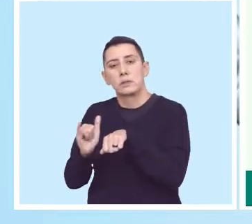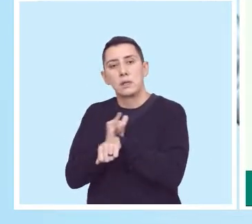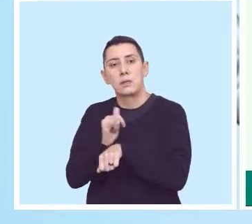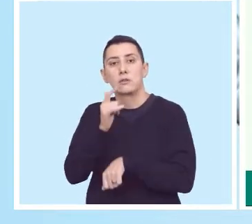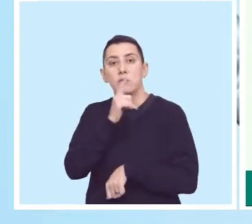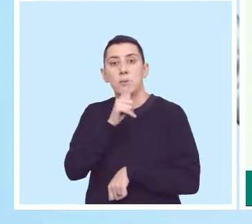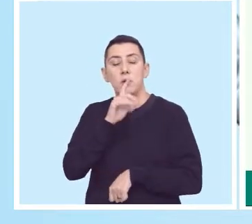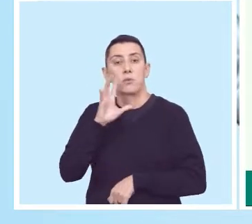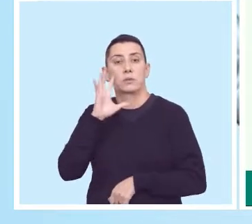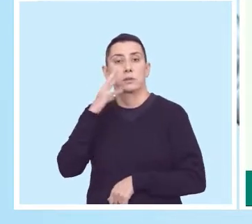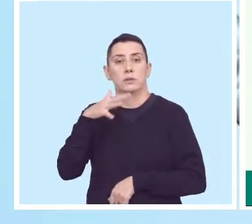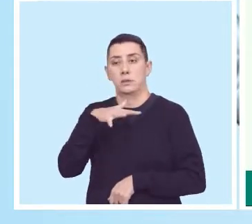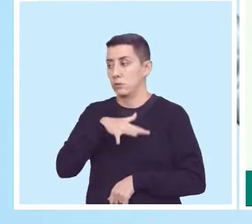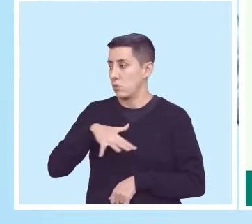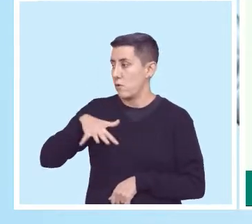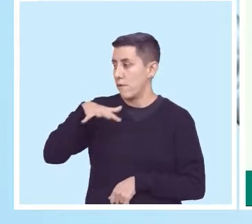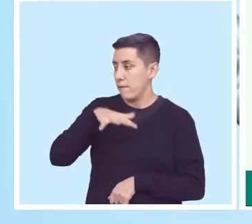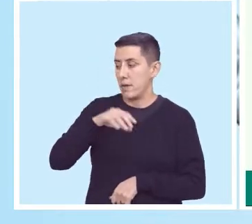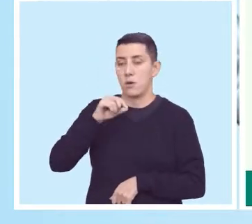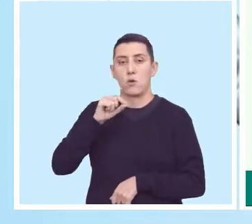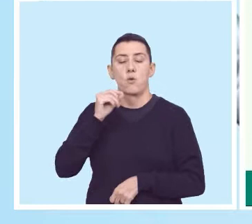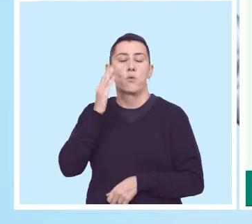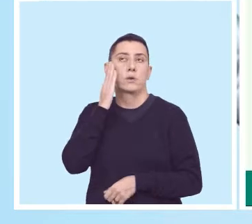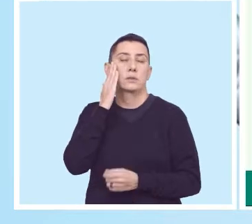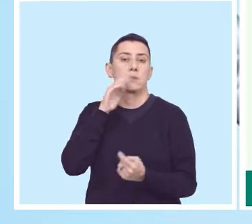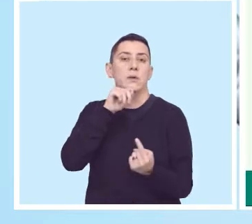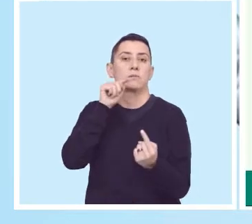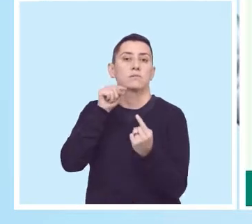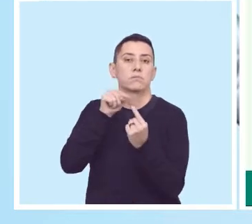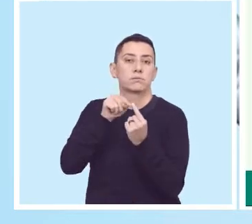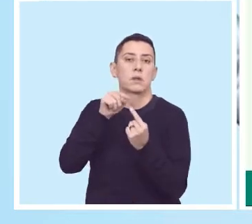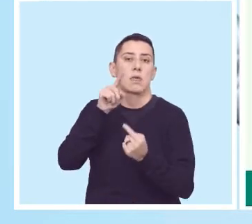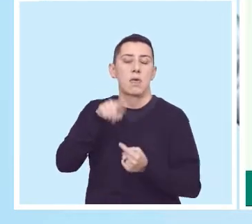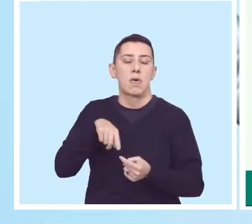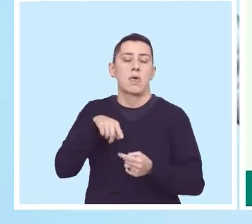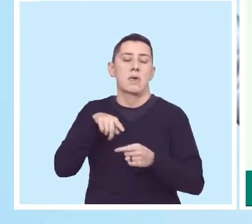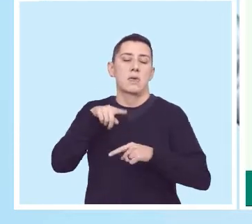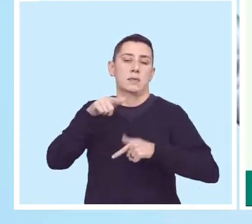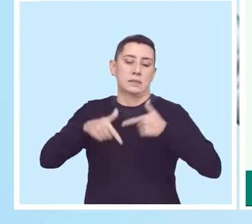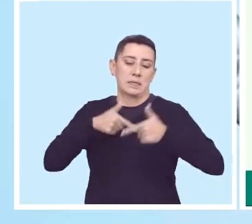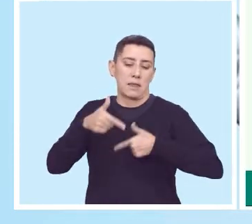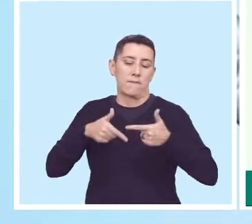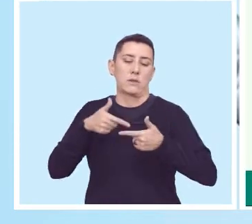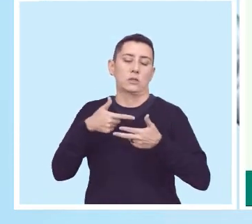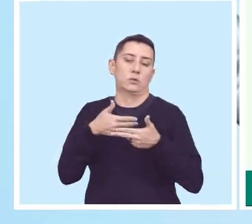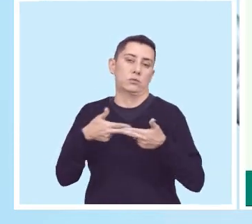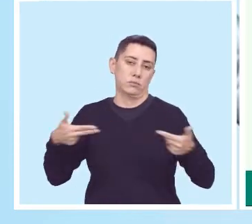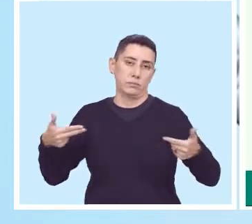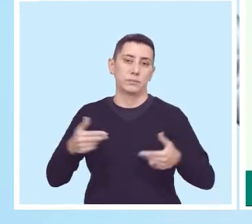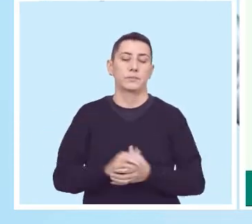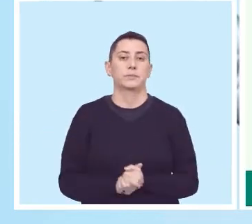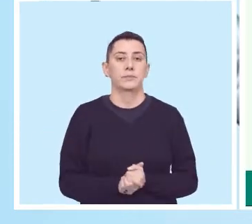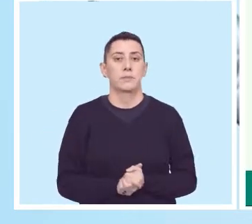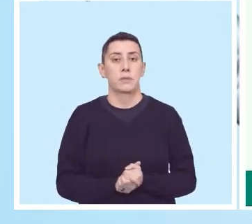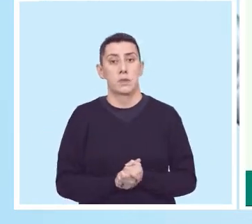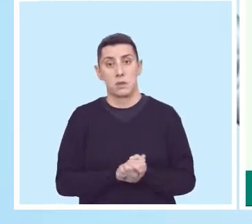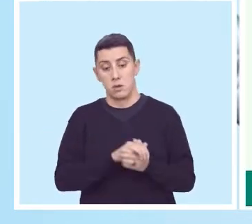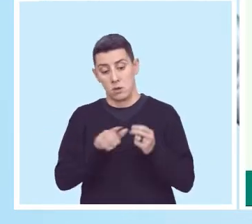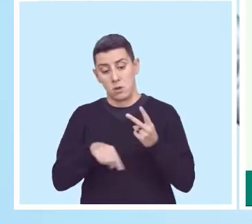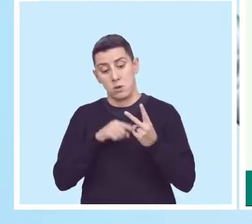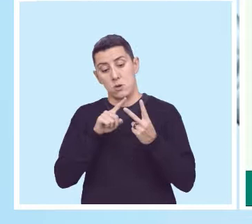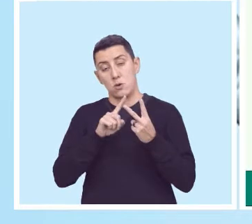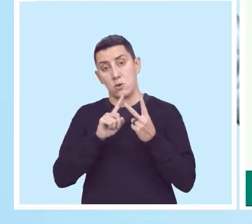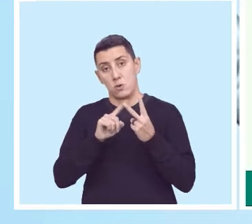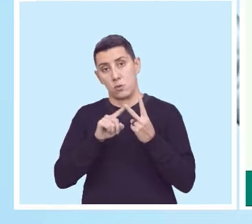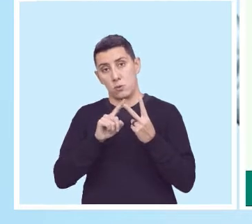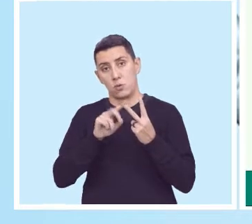esse problema do ponto de vista de ferramentas e serviços, tá bom? No tópico 2 vai entrar